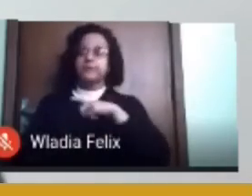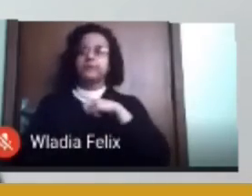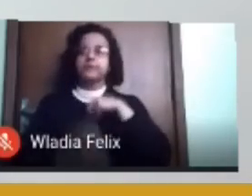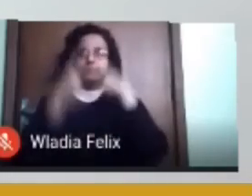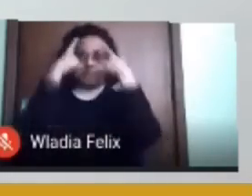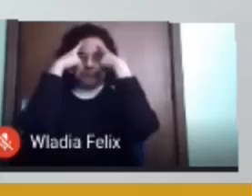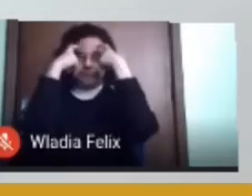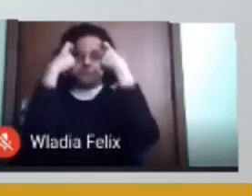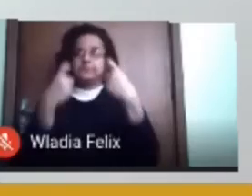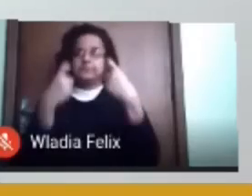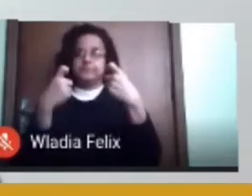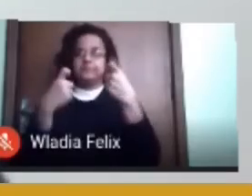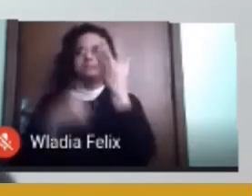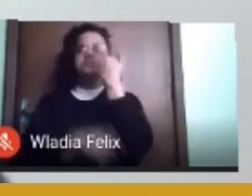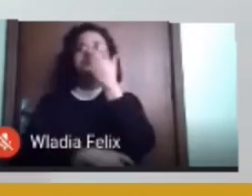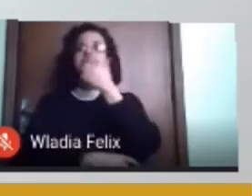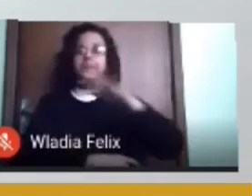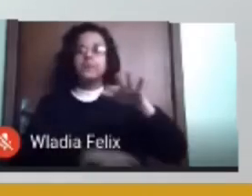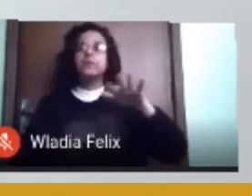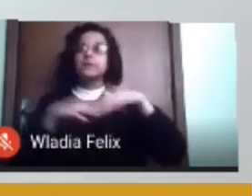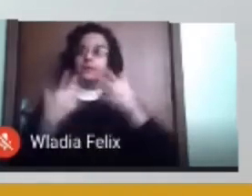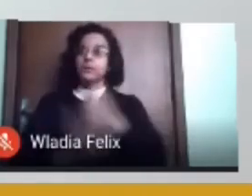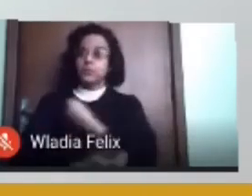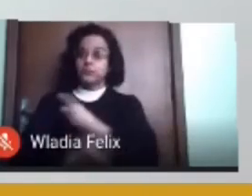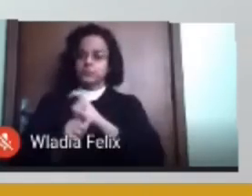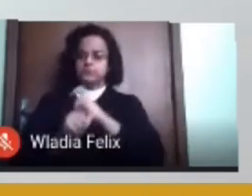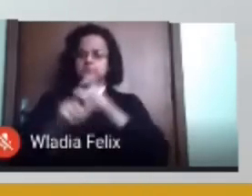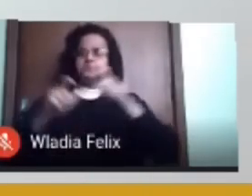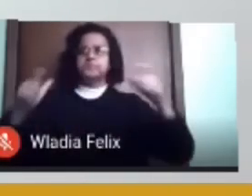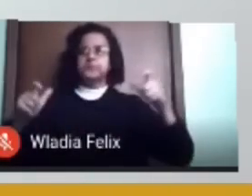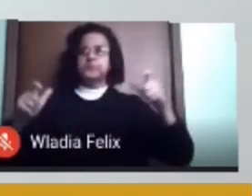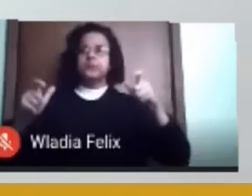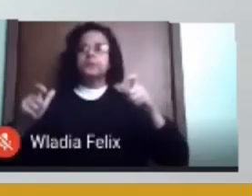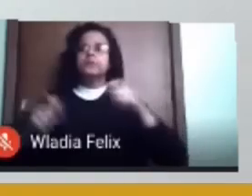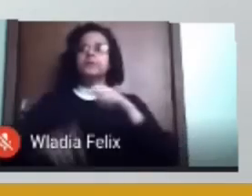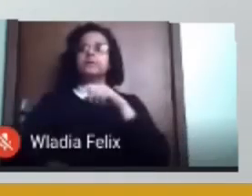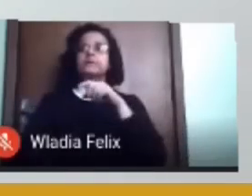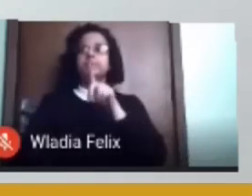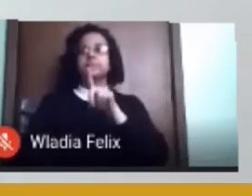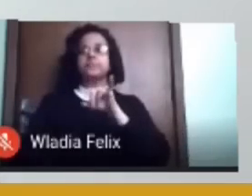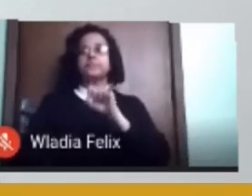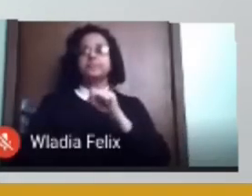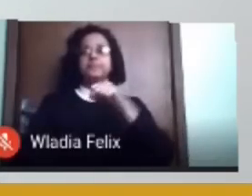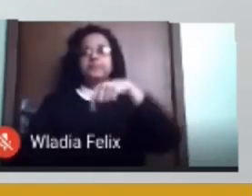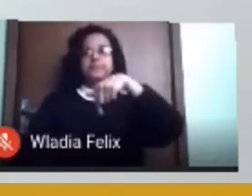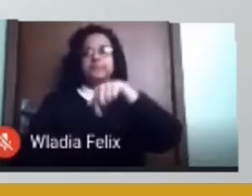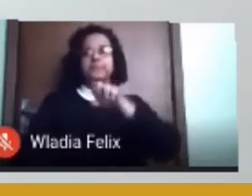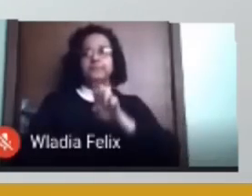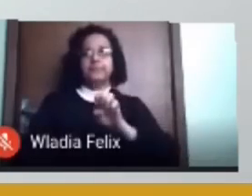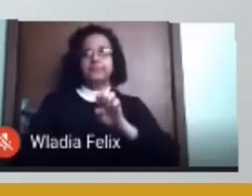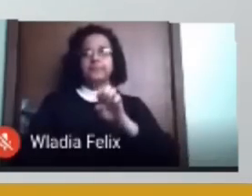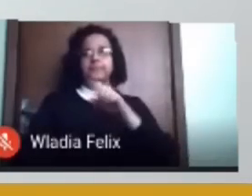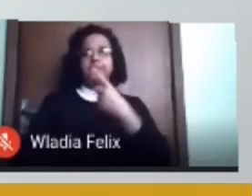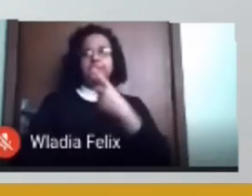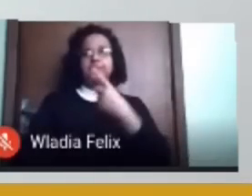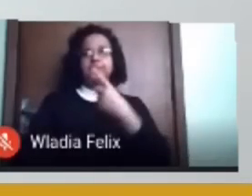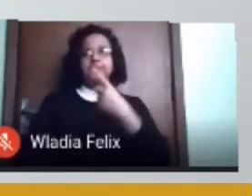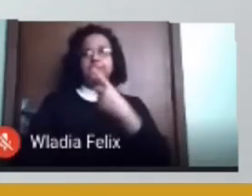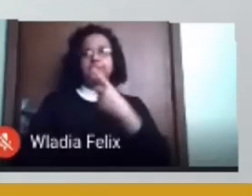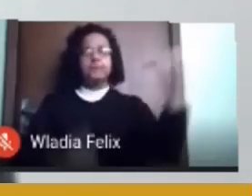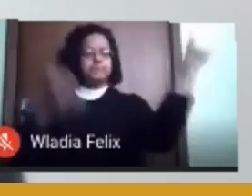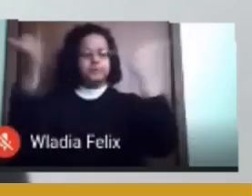violência contra qualquer faixa etária. E 68% de 2017